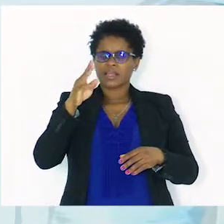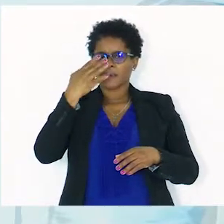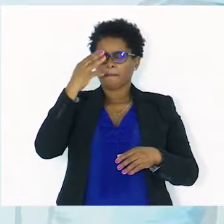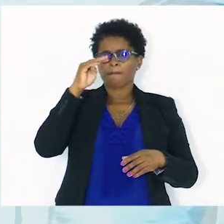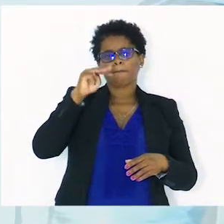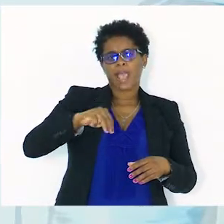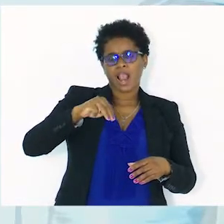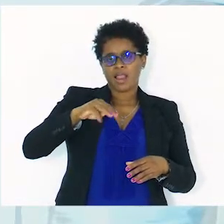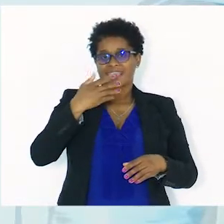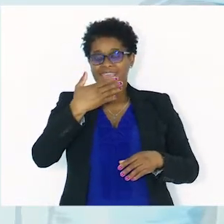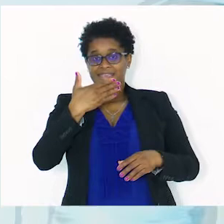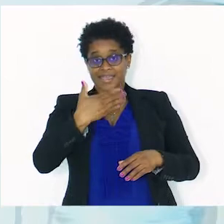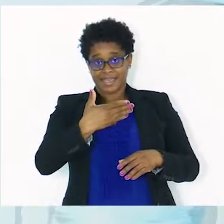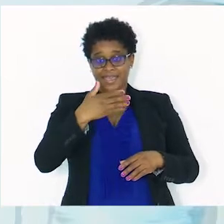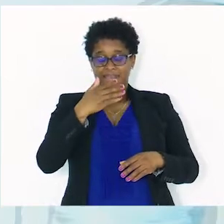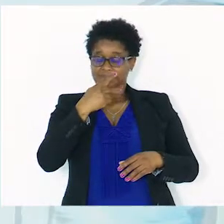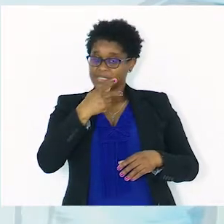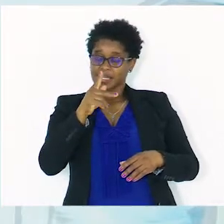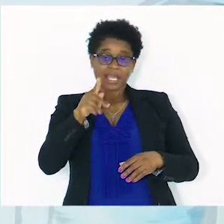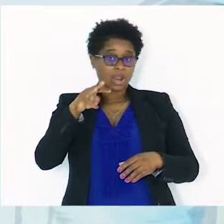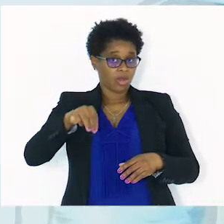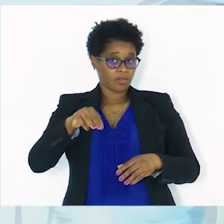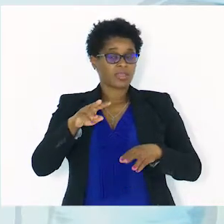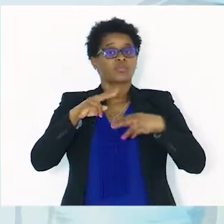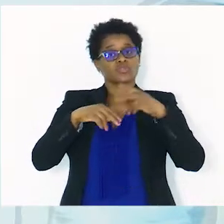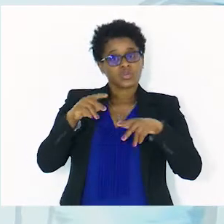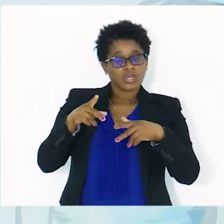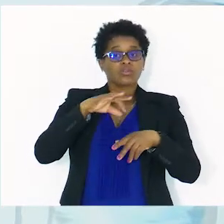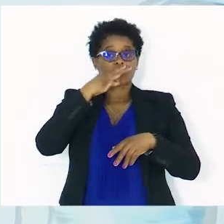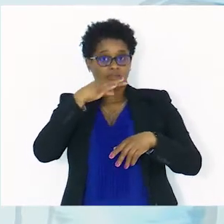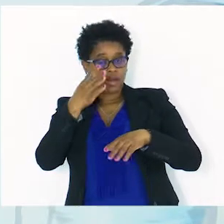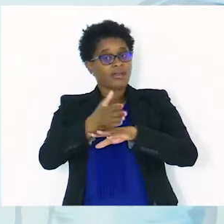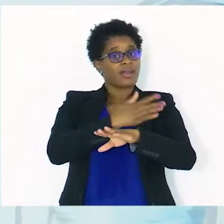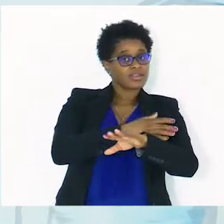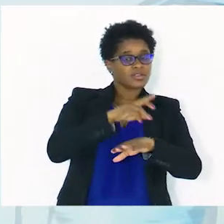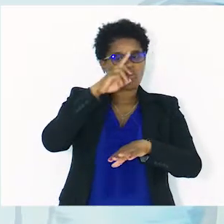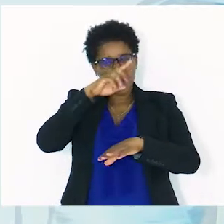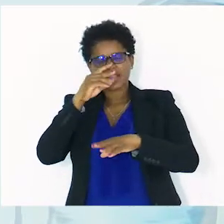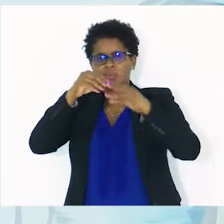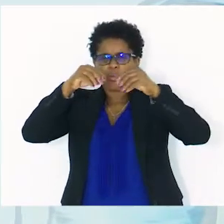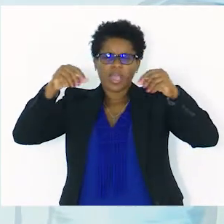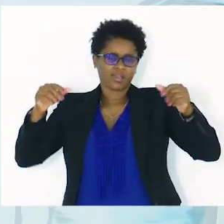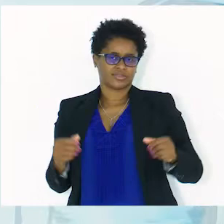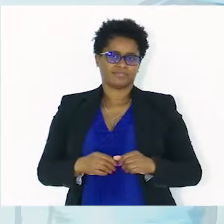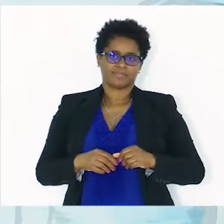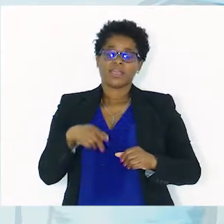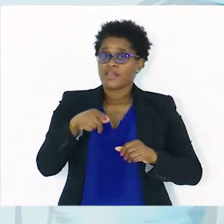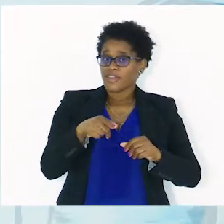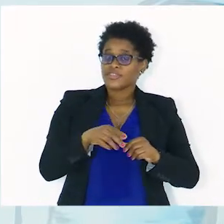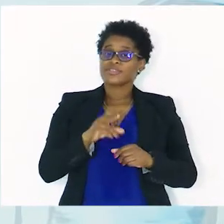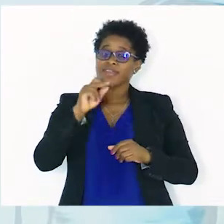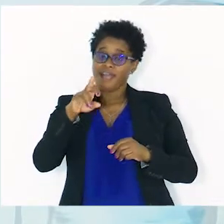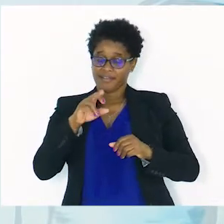quilômetros. E é formada, como já tinha referido anteriormente, por gases e poeiras. E este